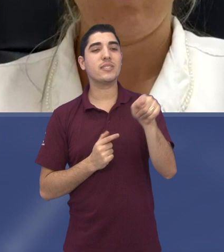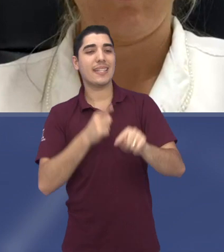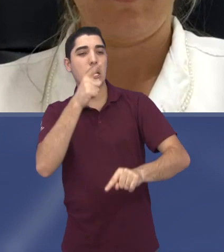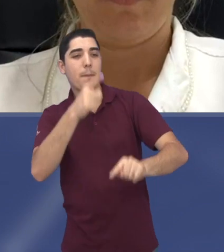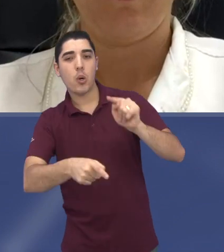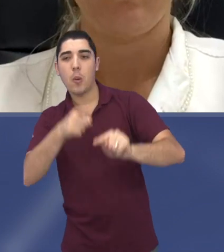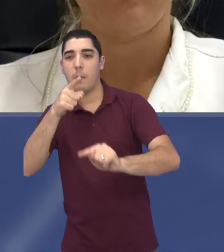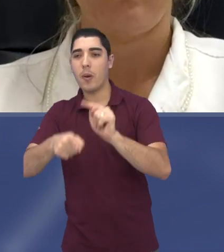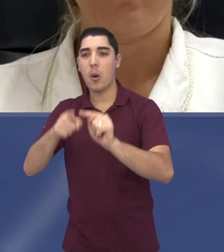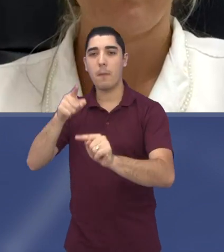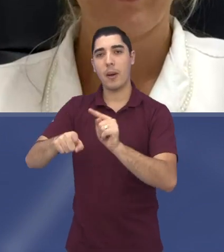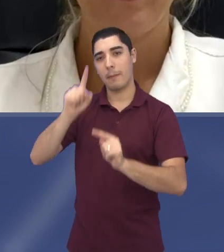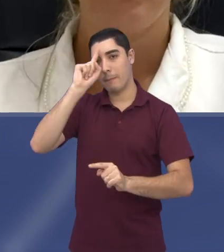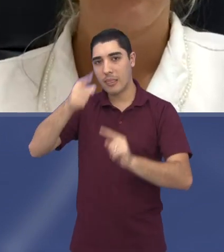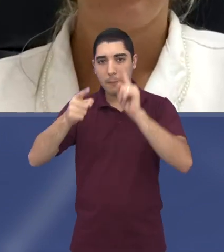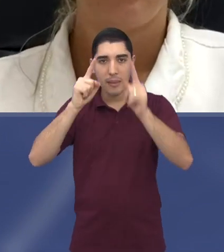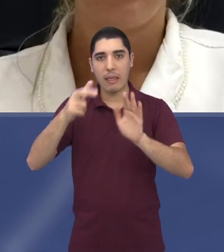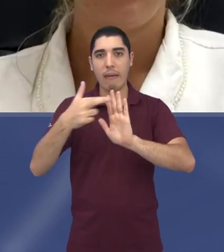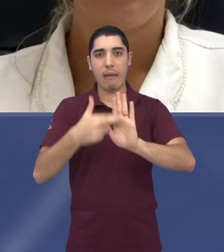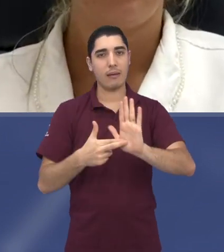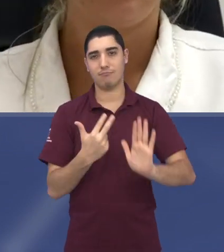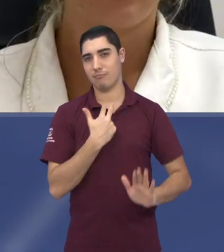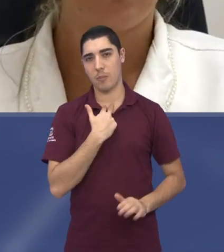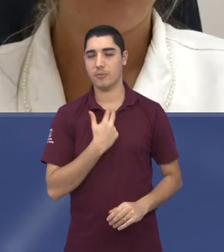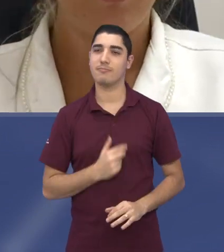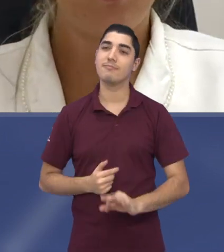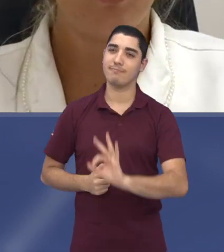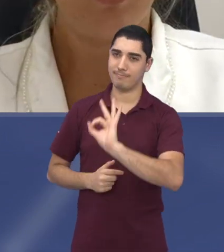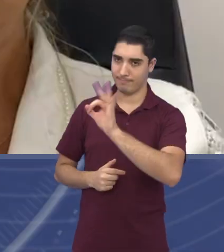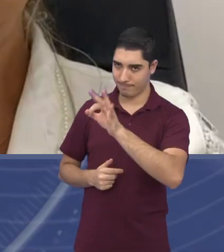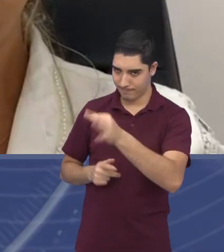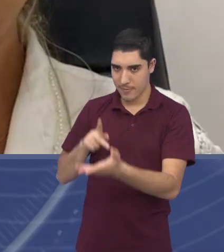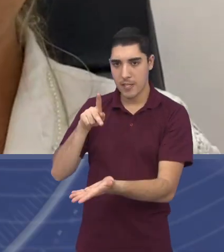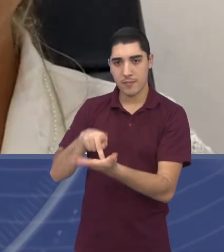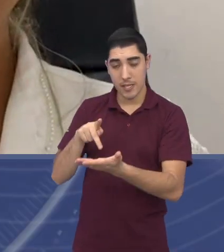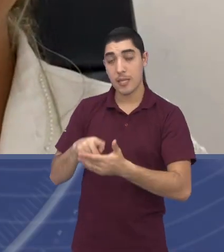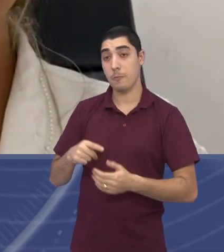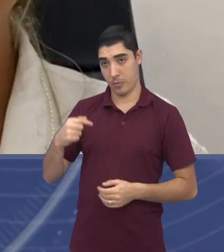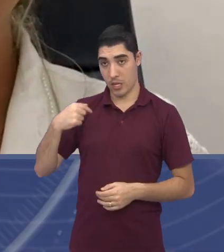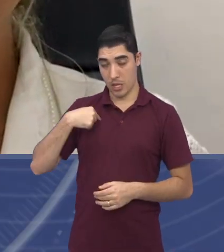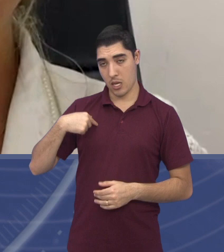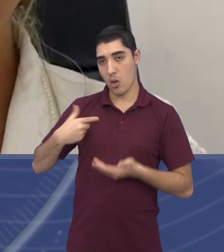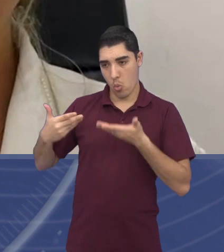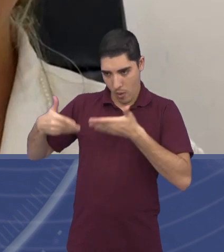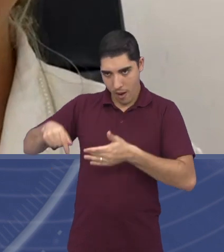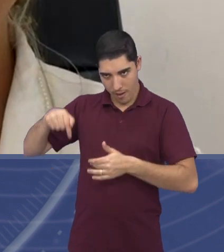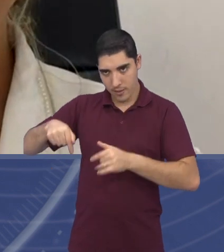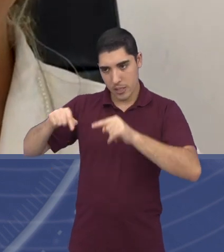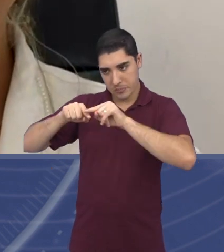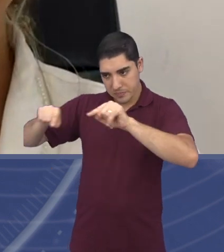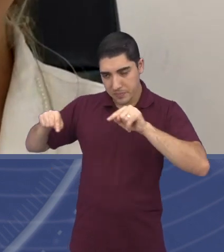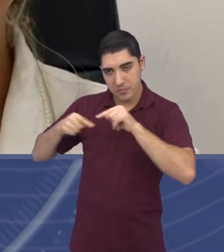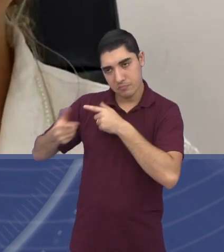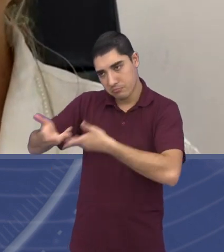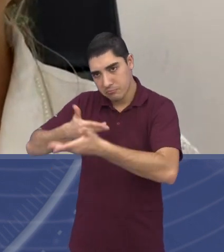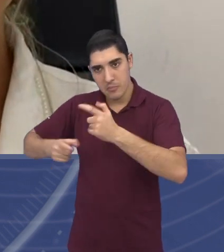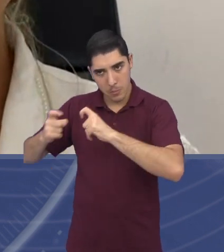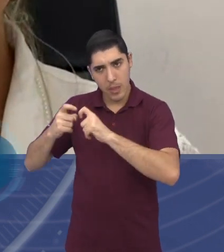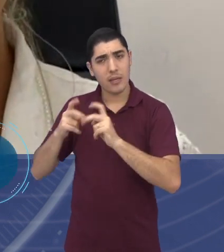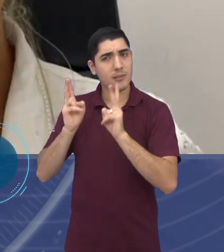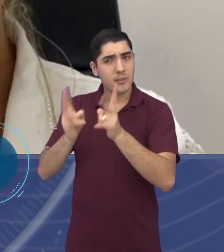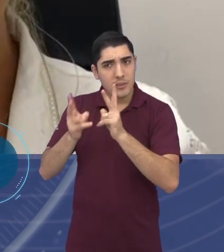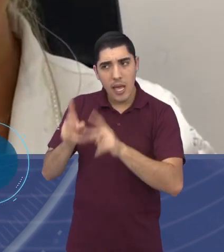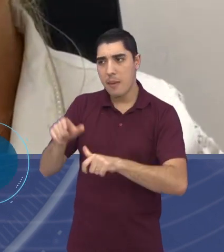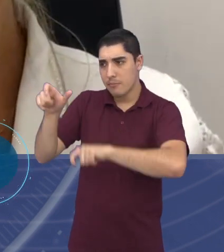limitar, né? Exatamente. O meu convívio aqui o tempo todo a